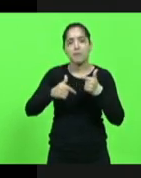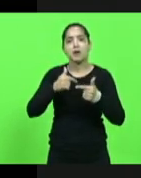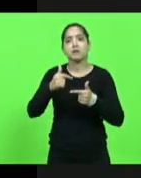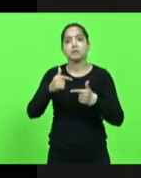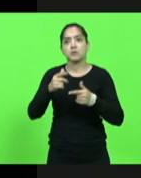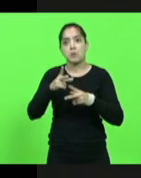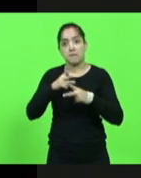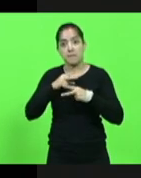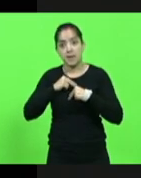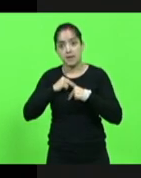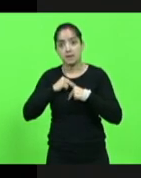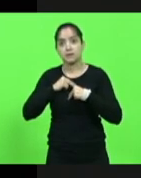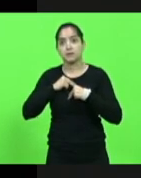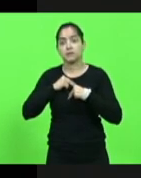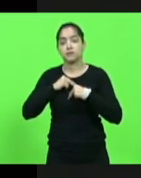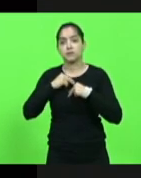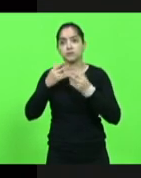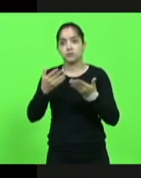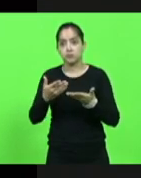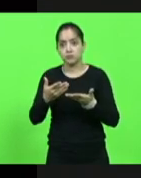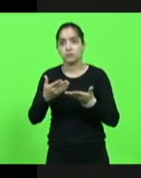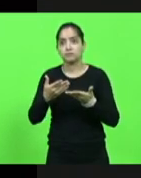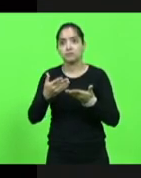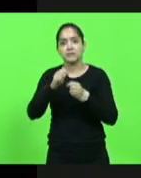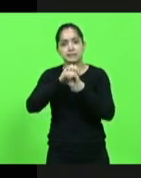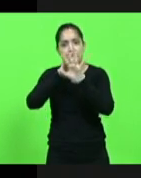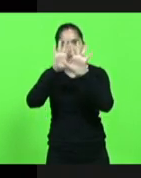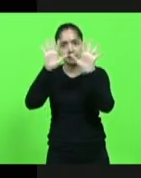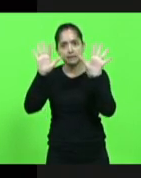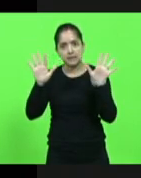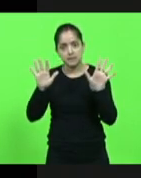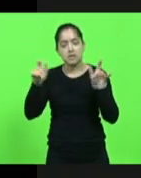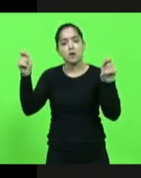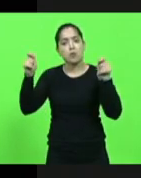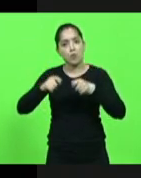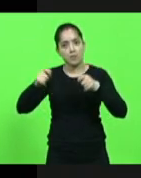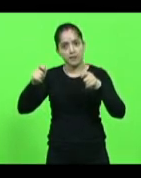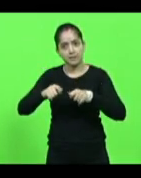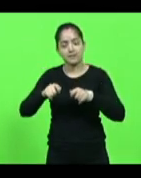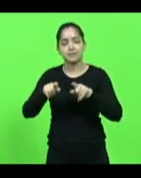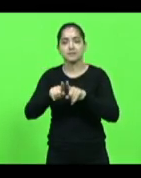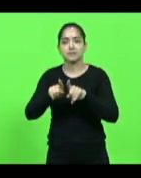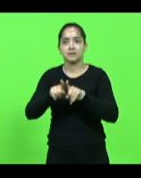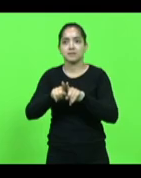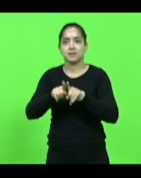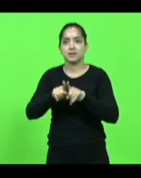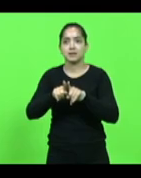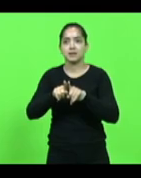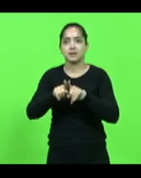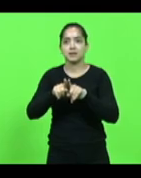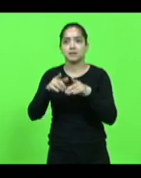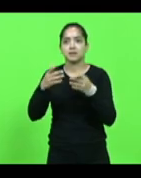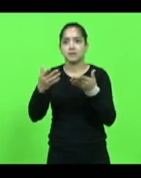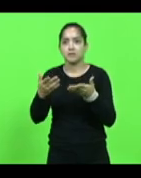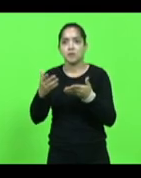toda a lealdade e transparência, e a competência também. O senhor, foi uma coisa